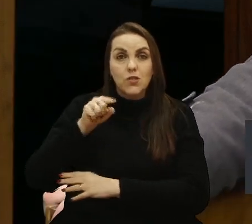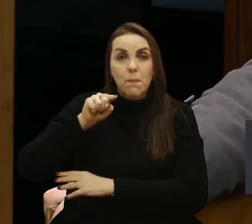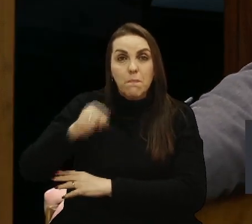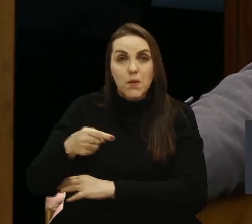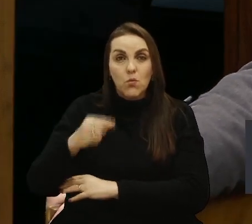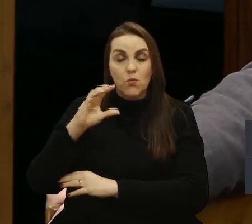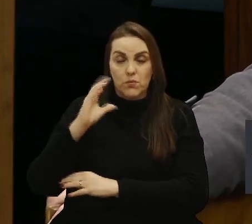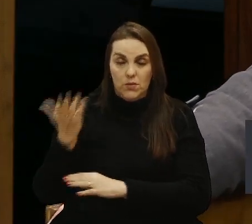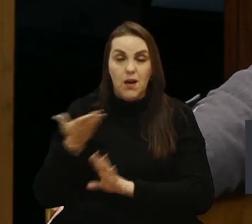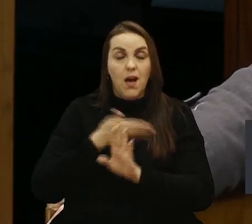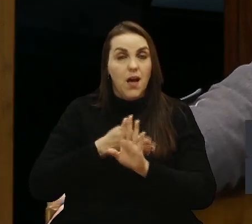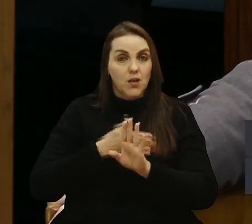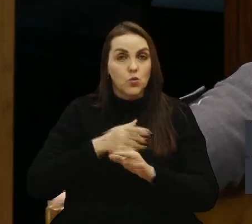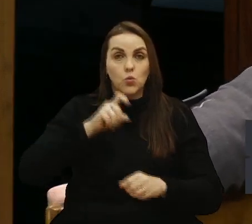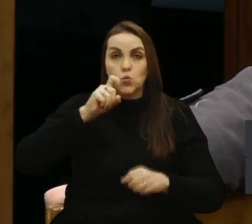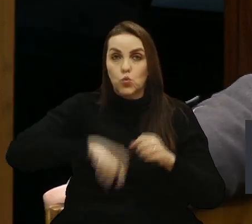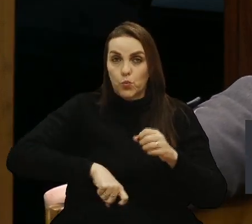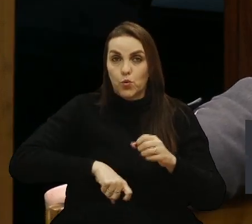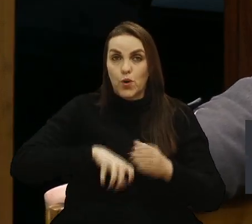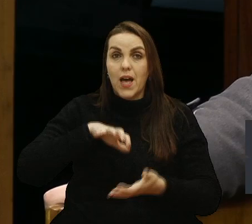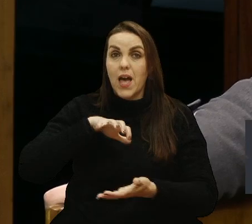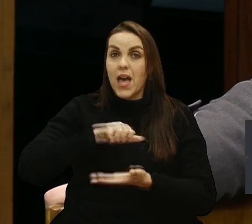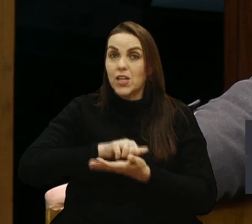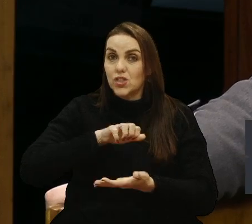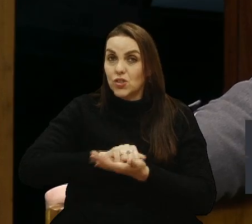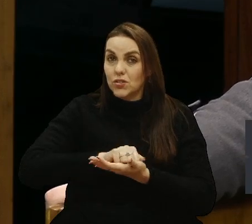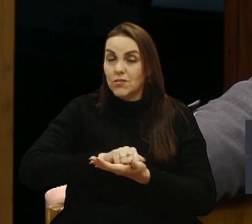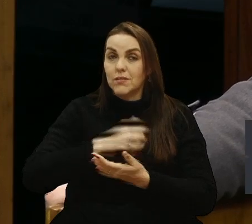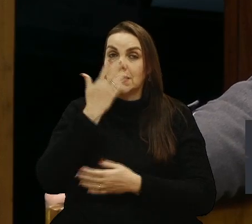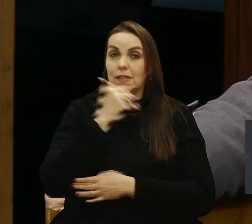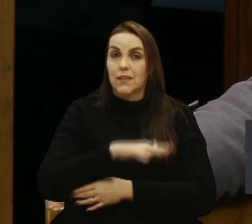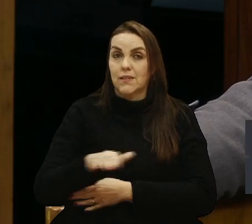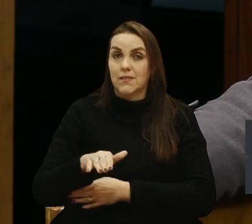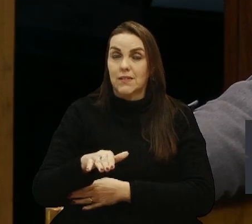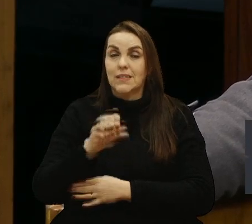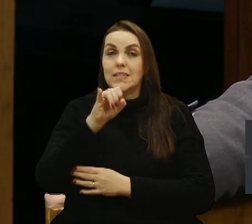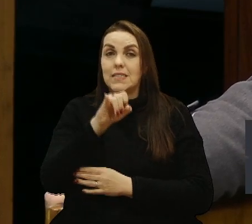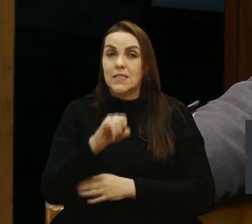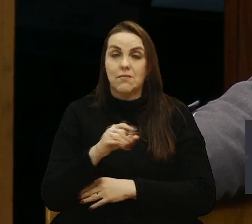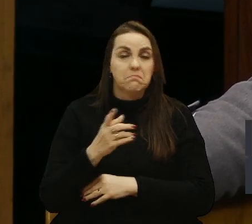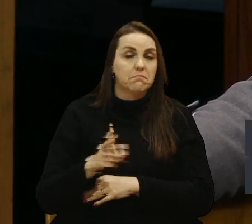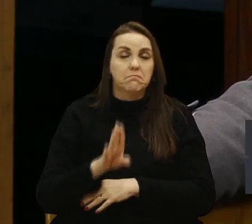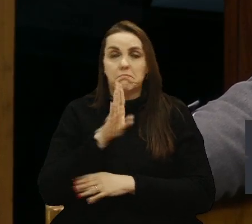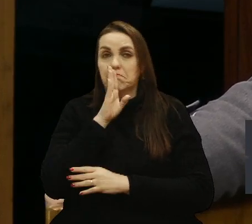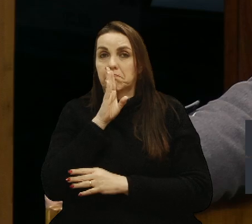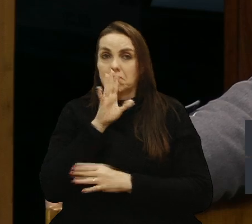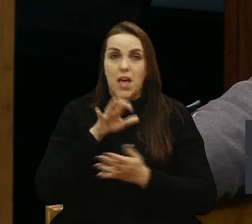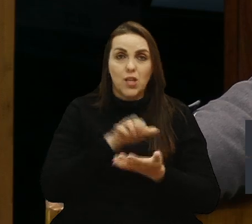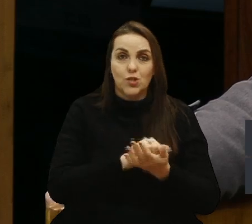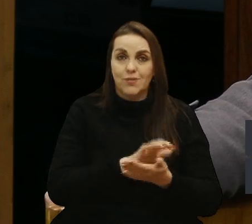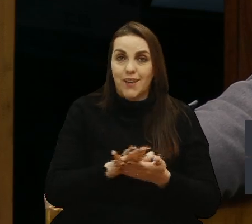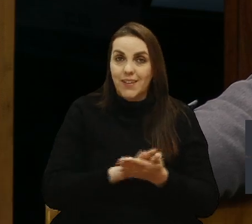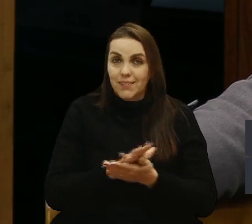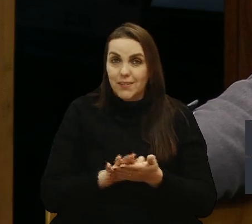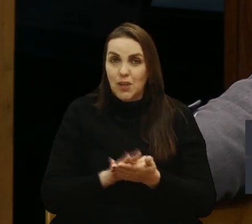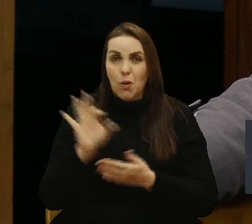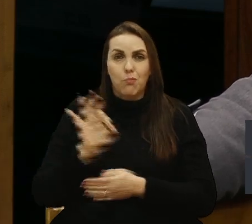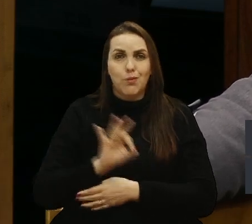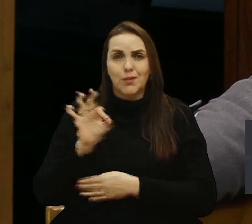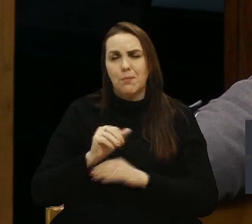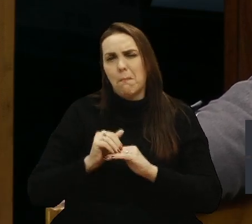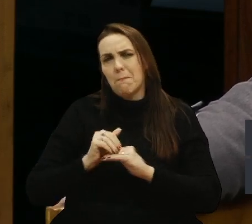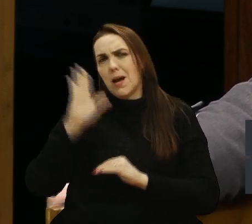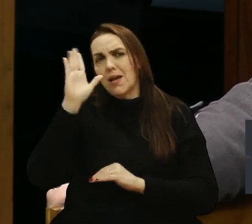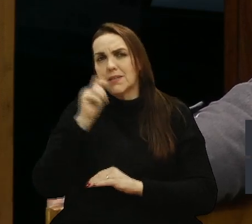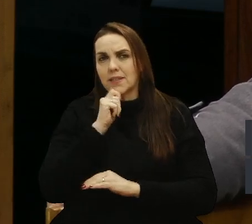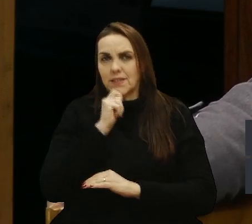estupro, apenas os que foram registrados entre crianças, que dirá casos que não chegam ao registro, que é uma porcentagem muito maior do que o